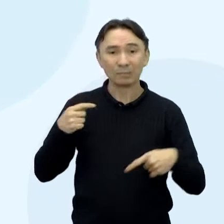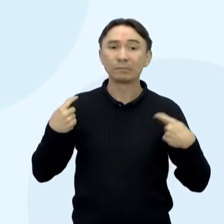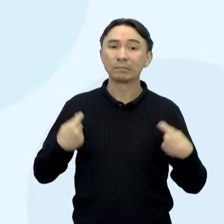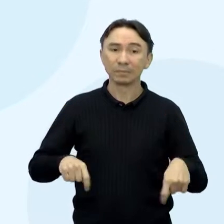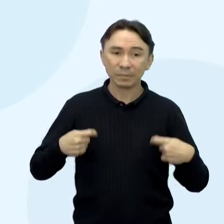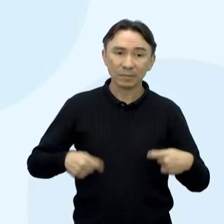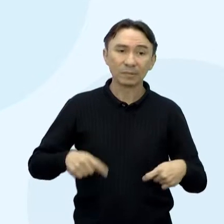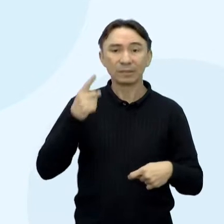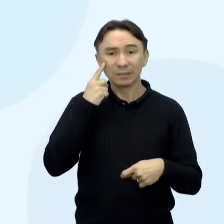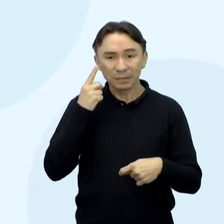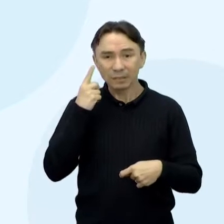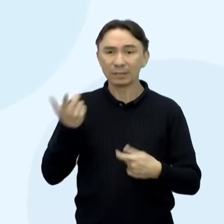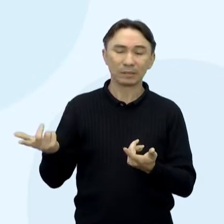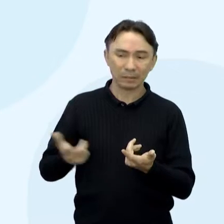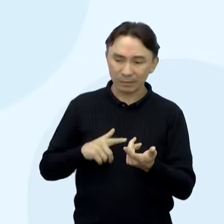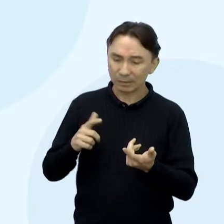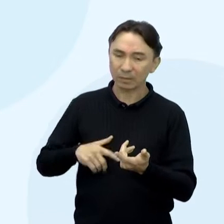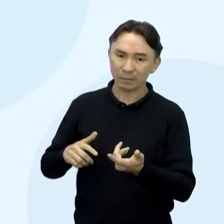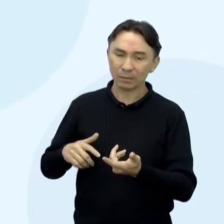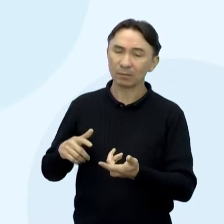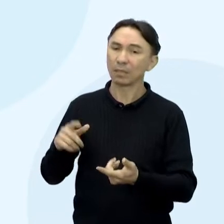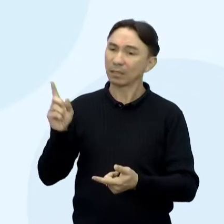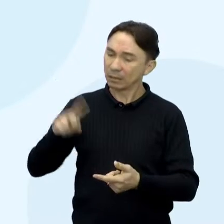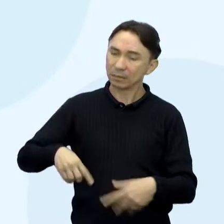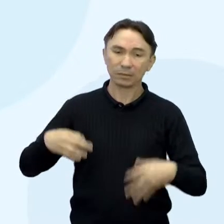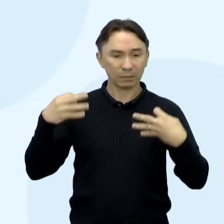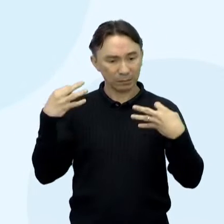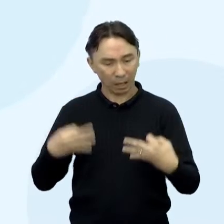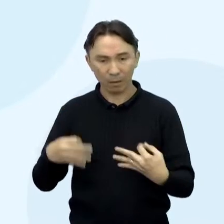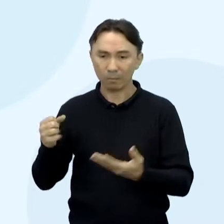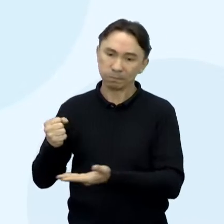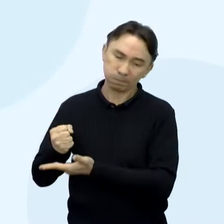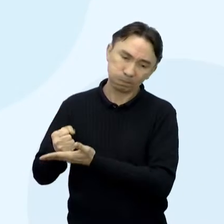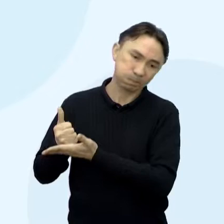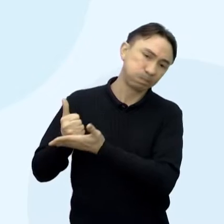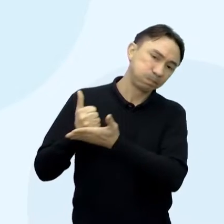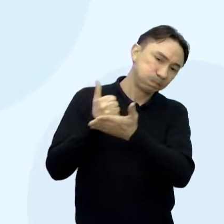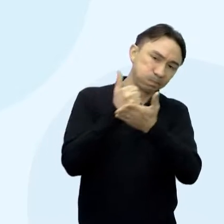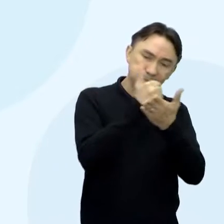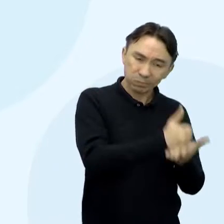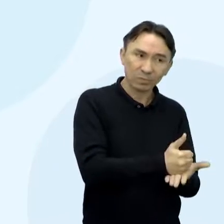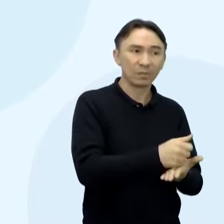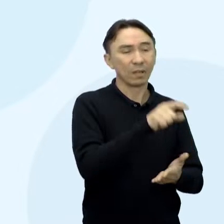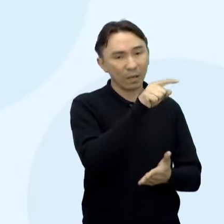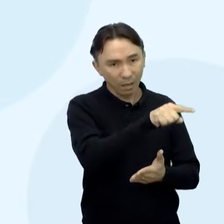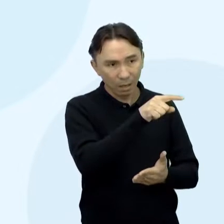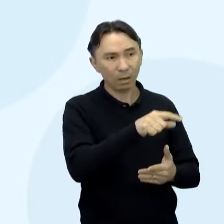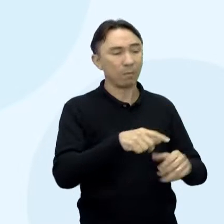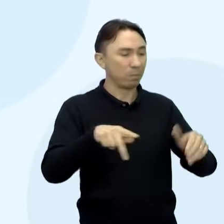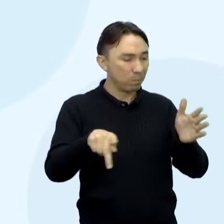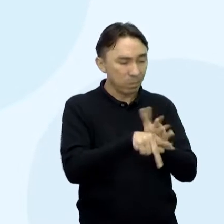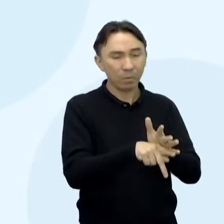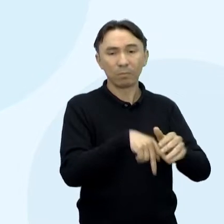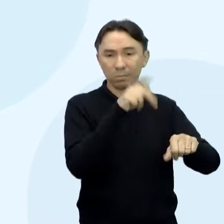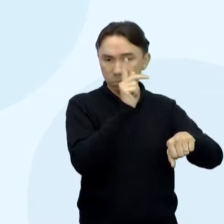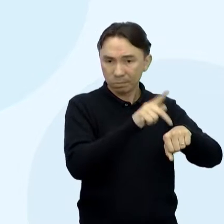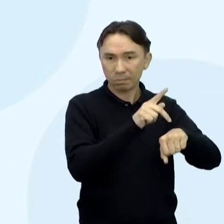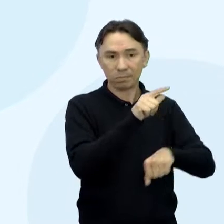ser descartado de forma correta. Normalmente é no aterro sanitário,